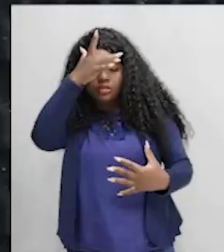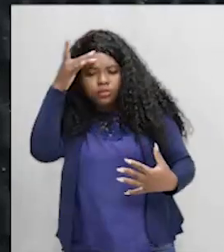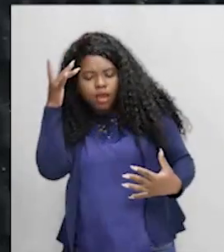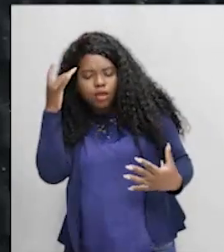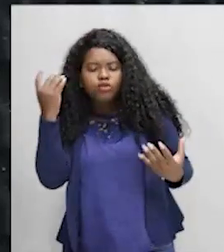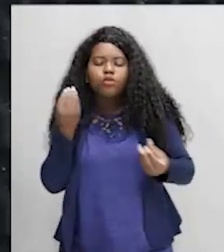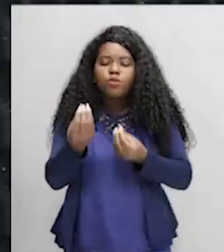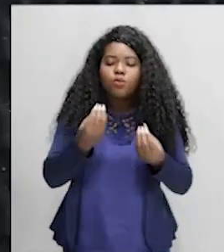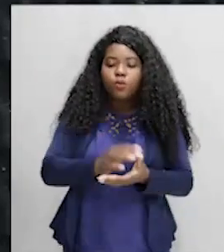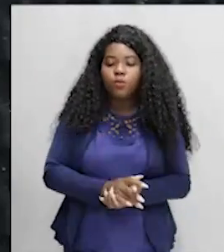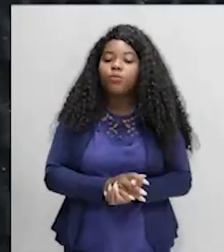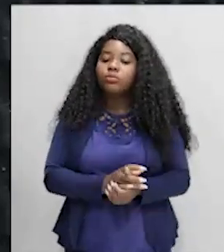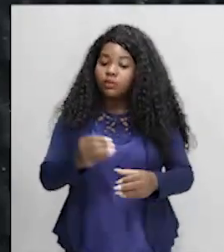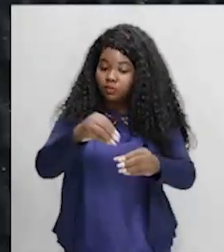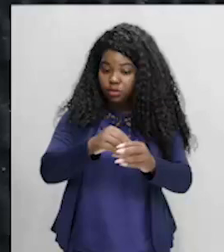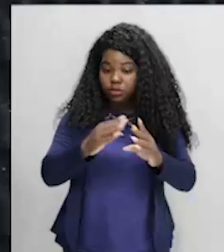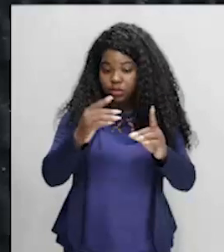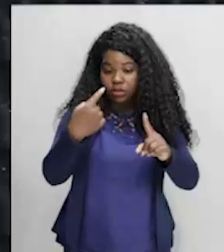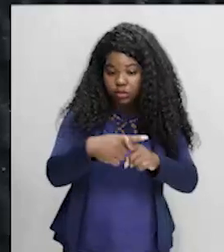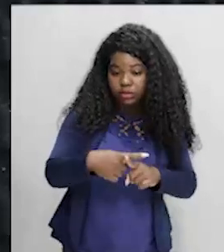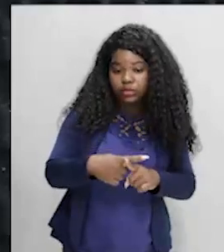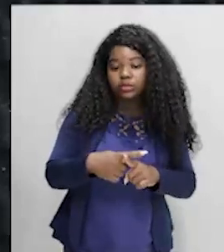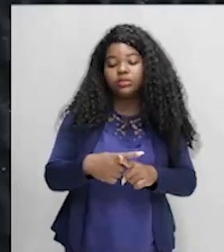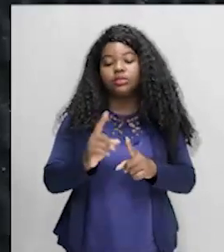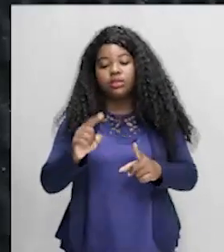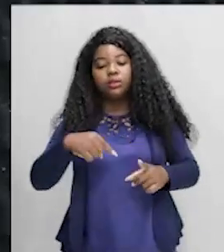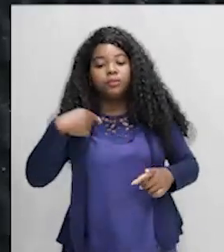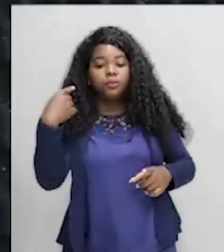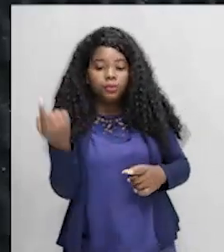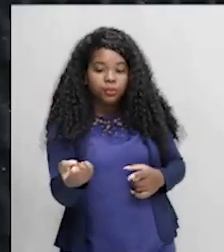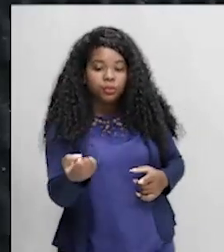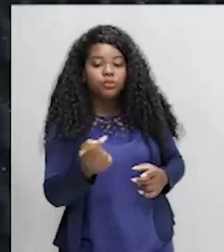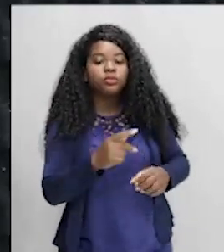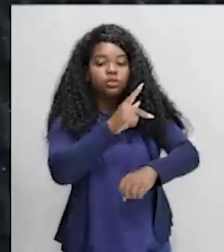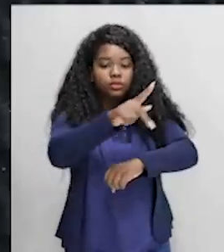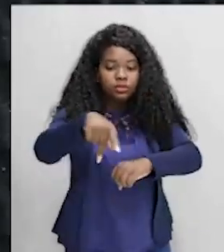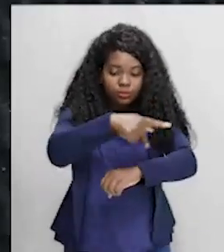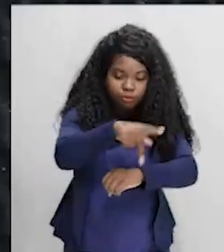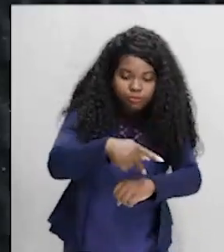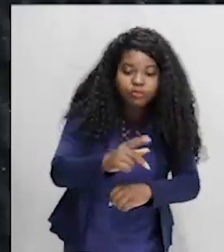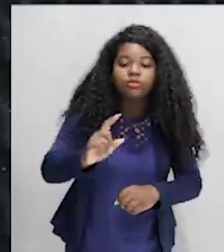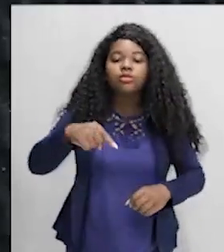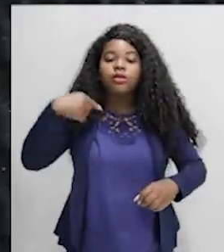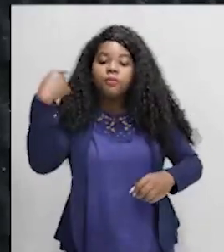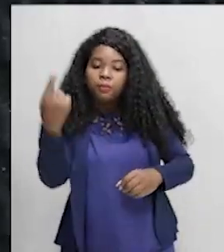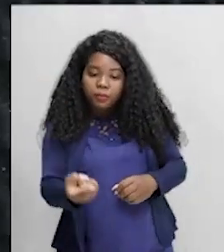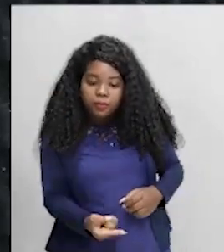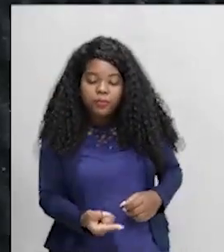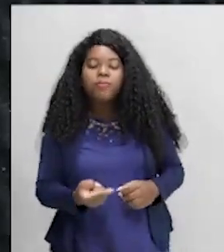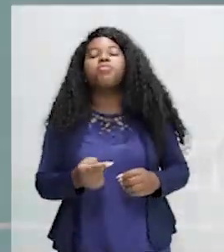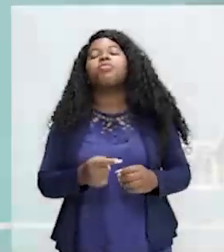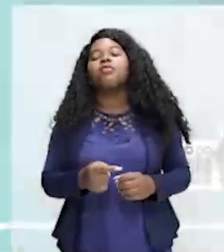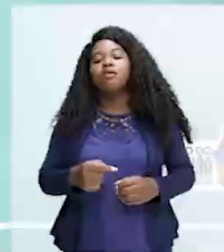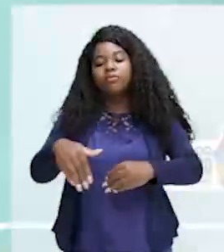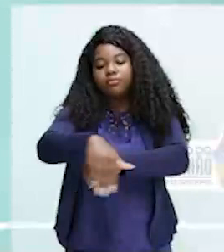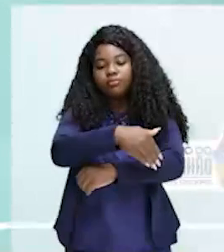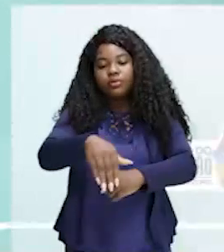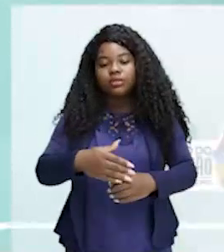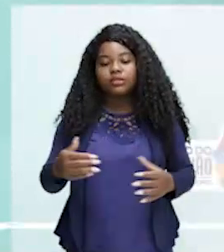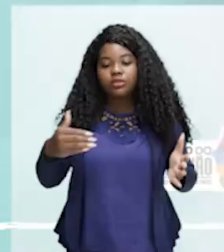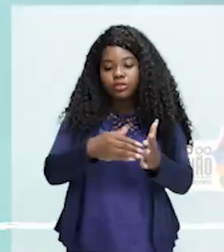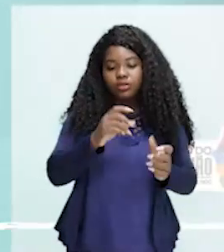caso, estava na igreja, aí o público fugiu para a porta da igreja, fugiu para a praça da igreja, fugiu para as ruas e a gente chega no